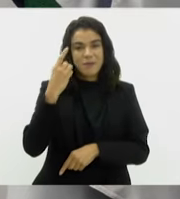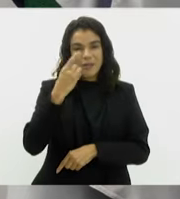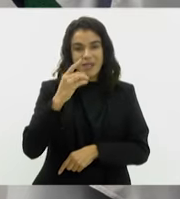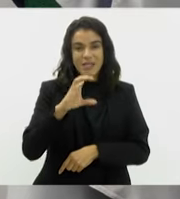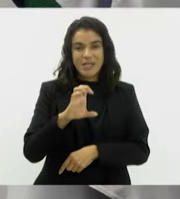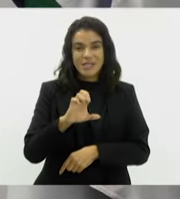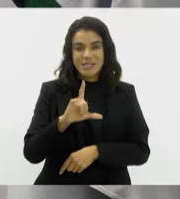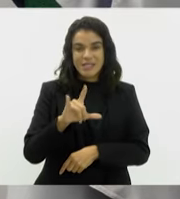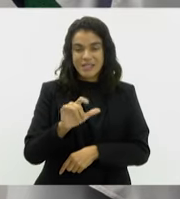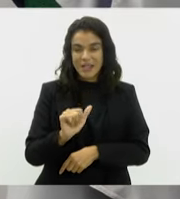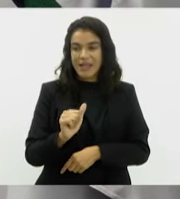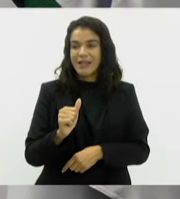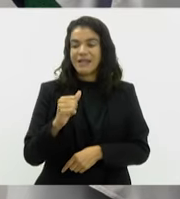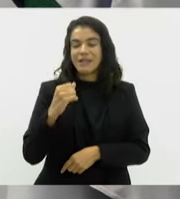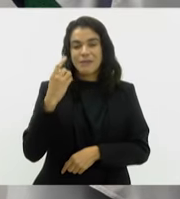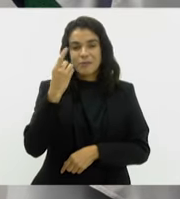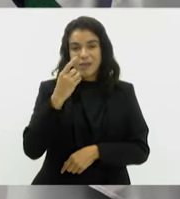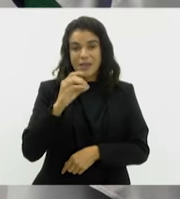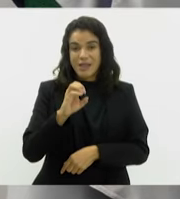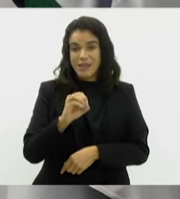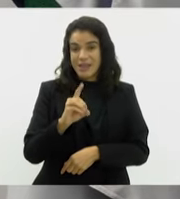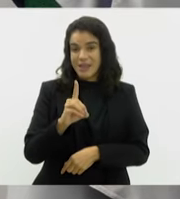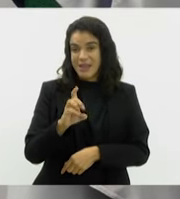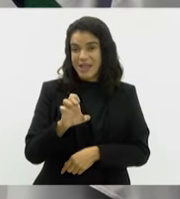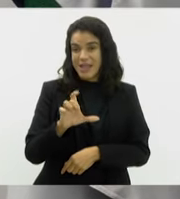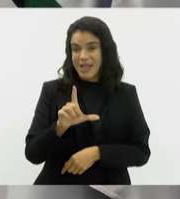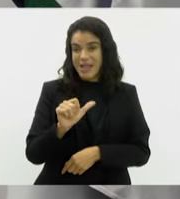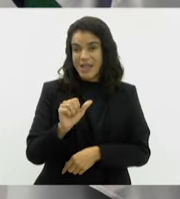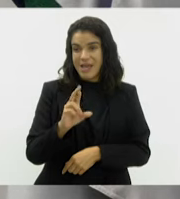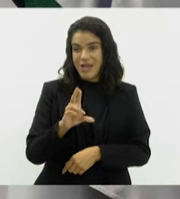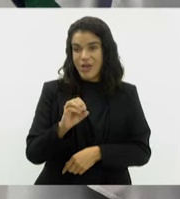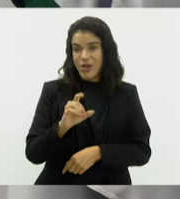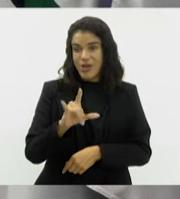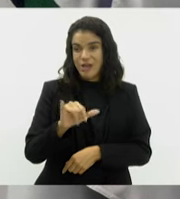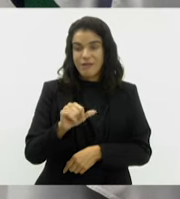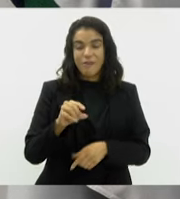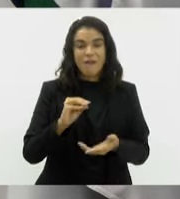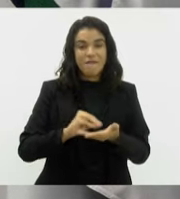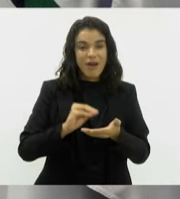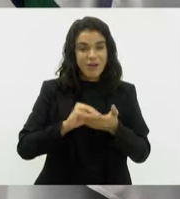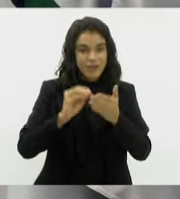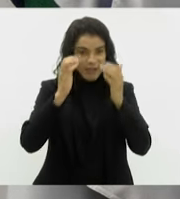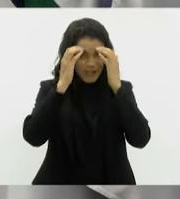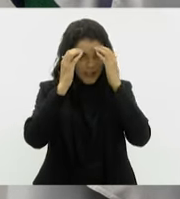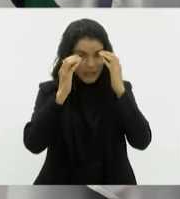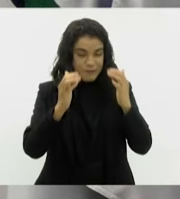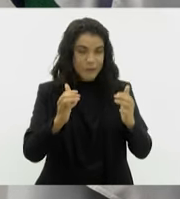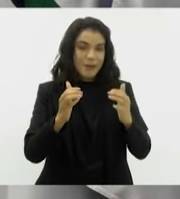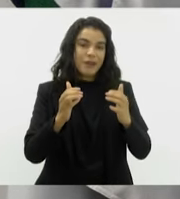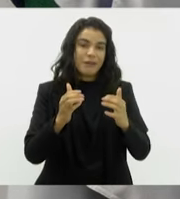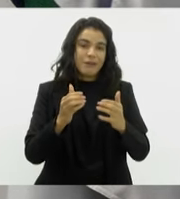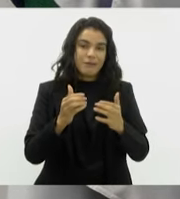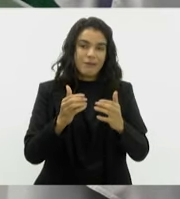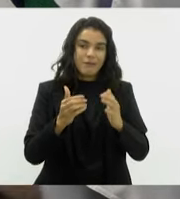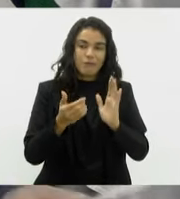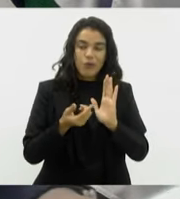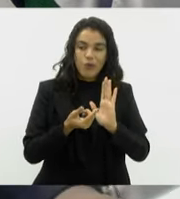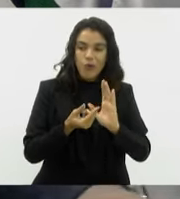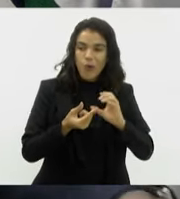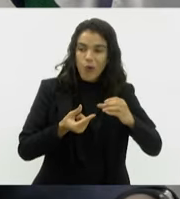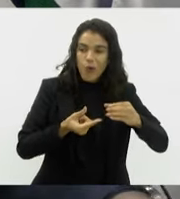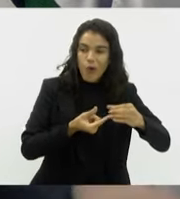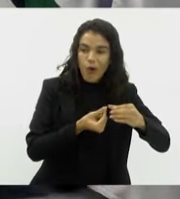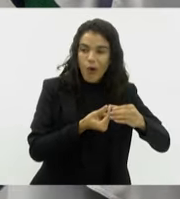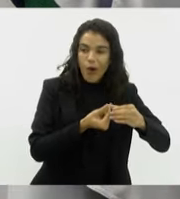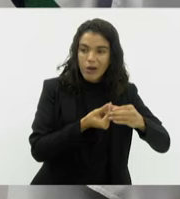por lei. É, e ainda tem outros impactos, né? O desrespeito à lei orçamentária anual e outras questões